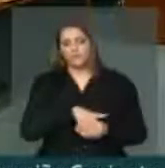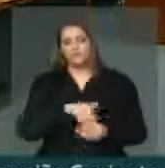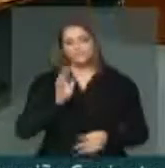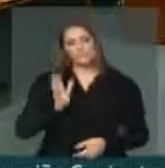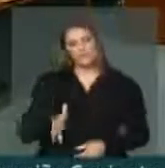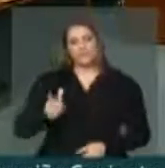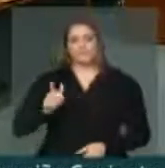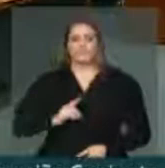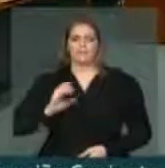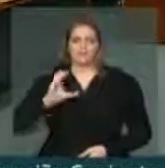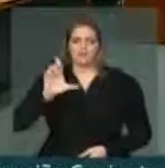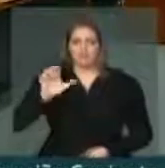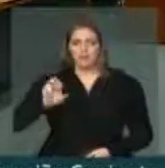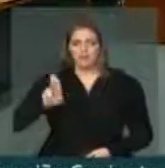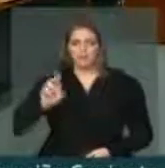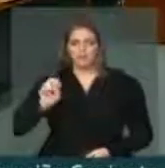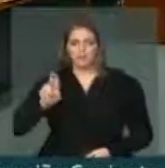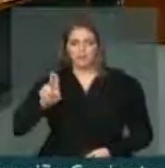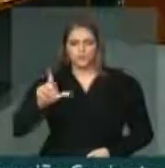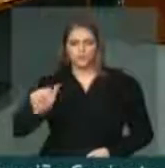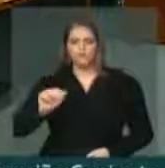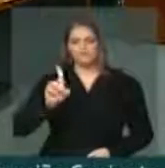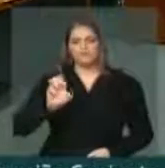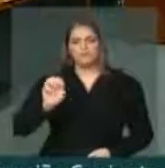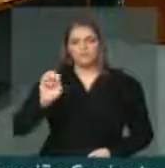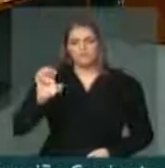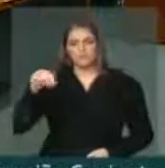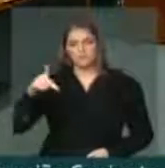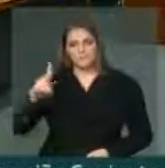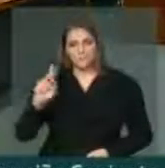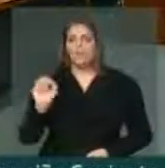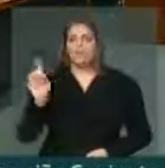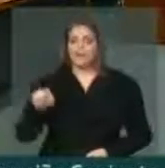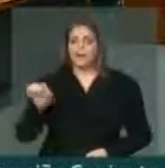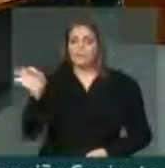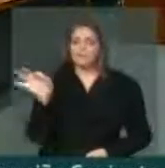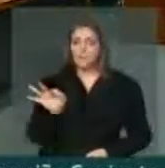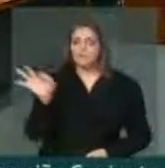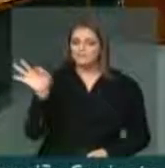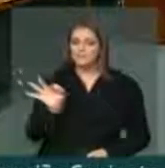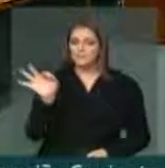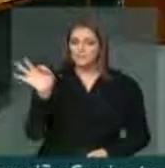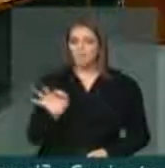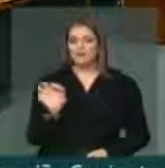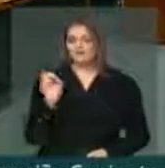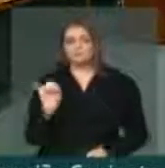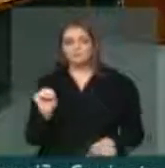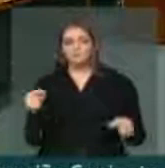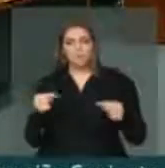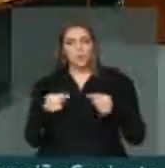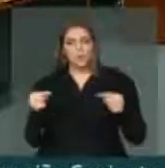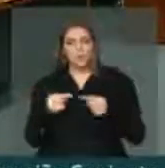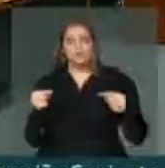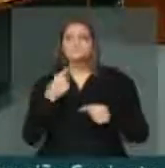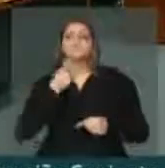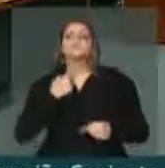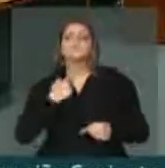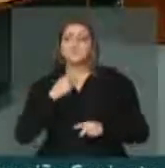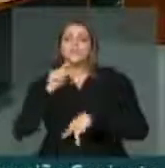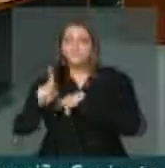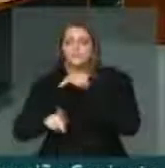desempenho, que gera a proporcionalidade de acordo com o que foi a vontade do